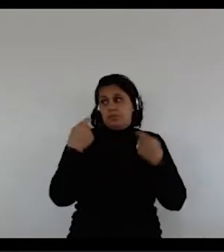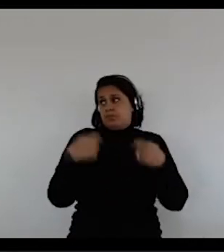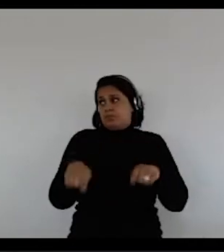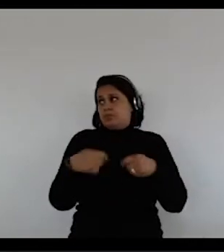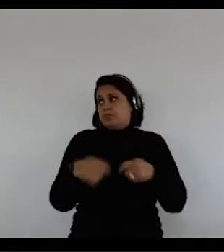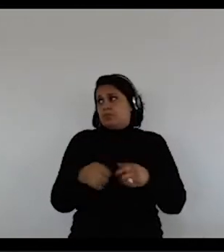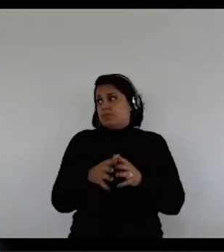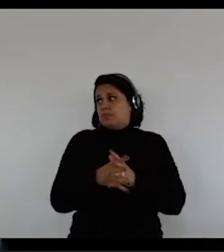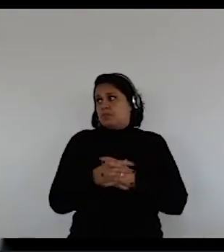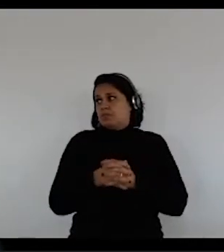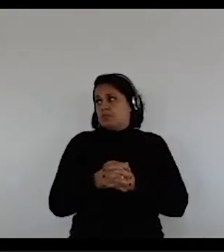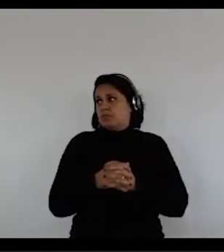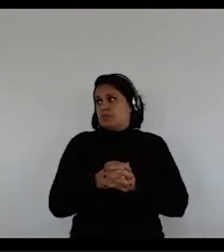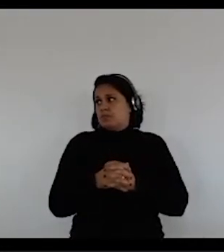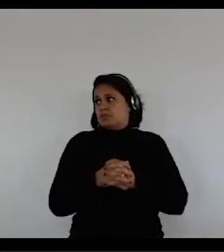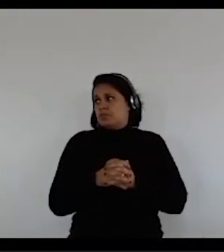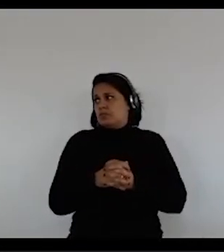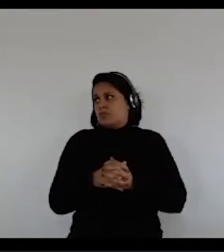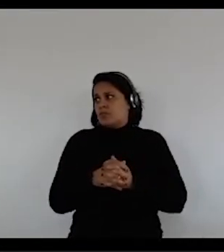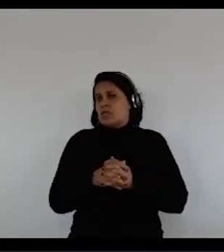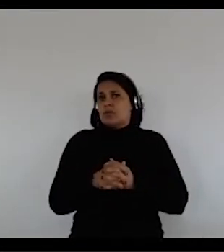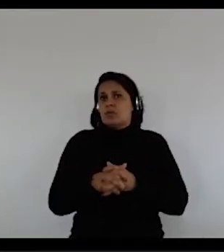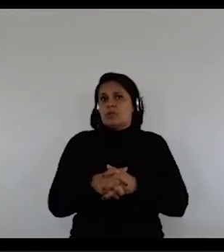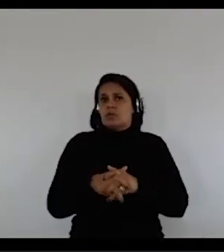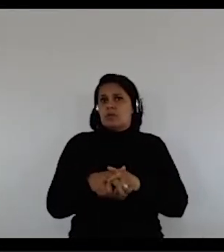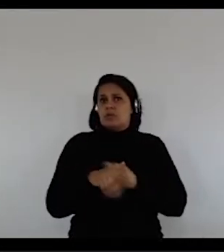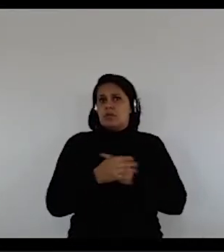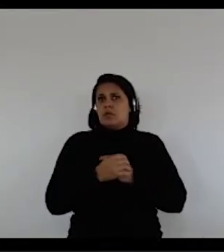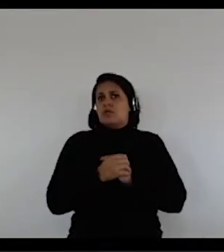a situação, por exemplo, laboral do